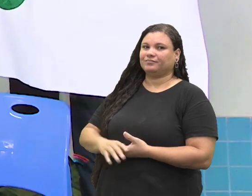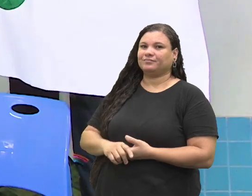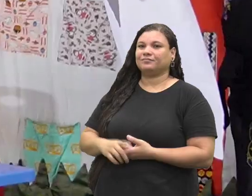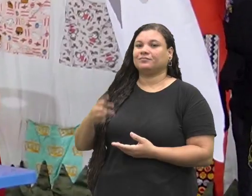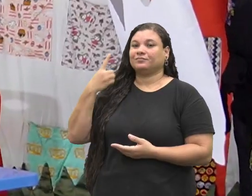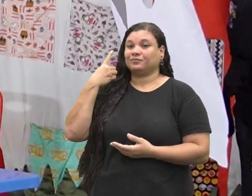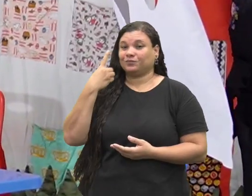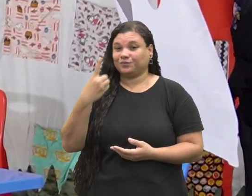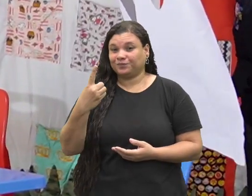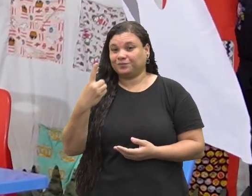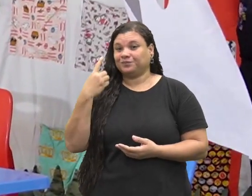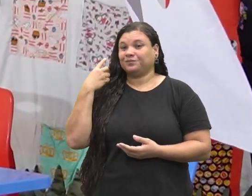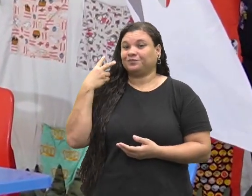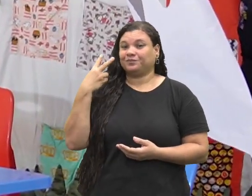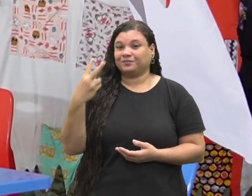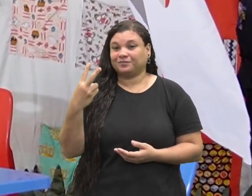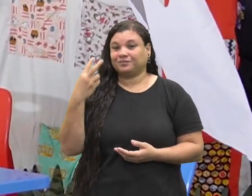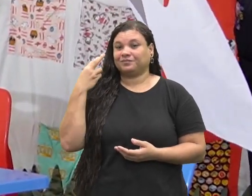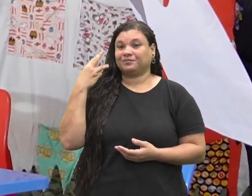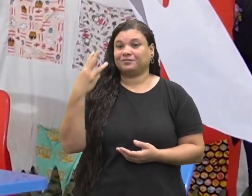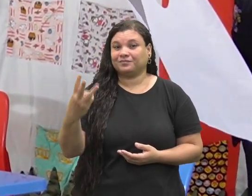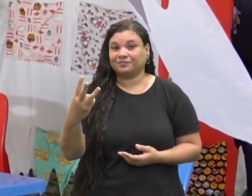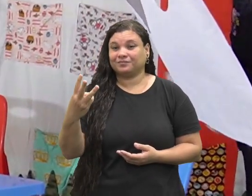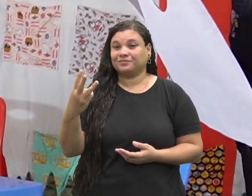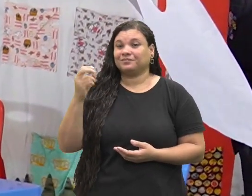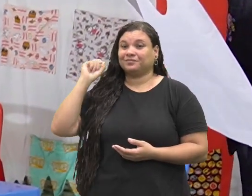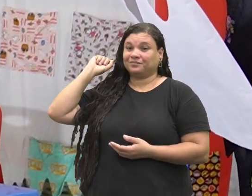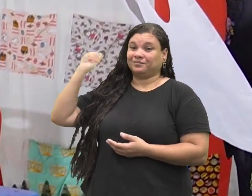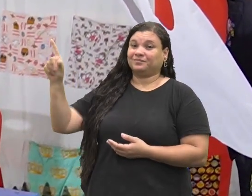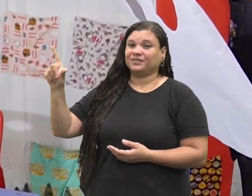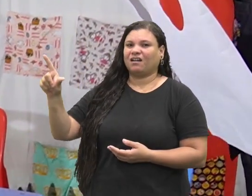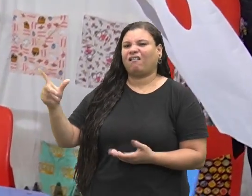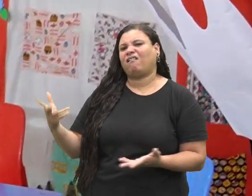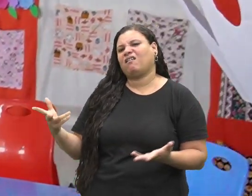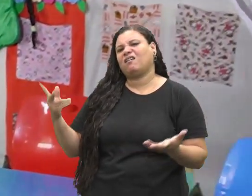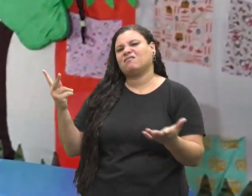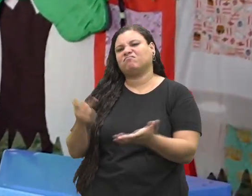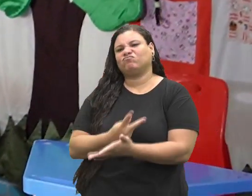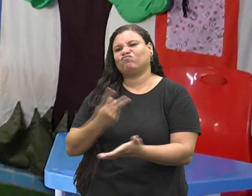Um, dois, três e...